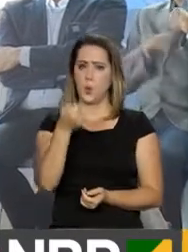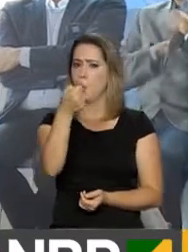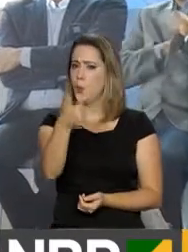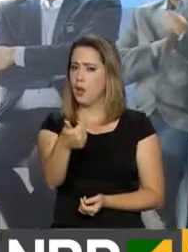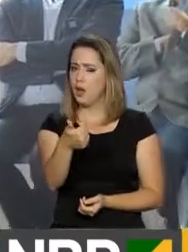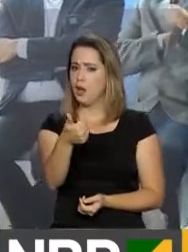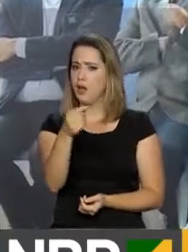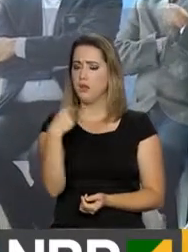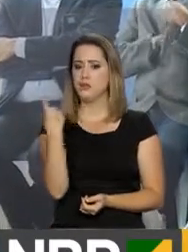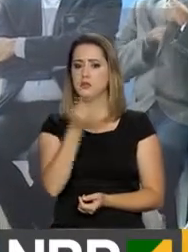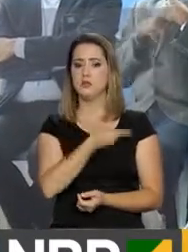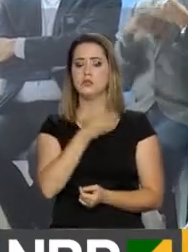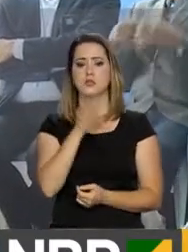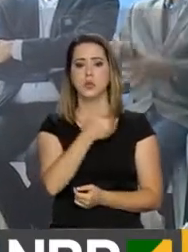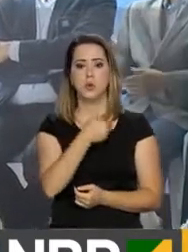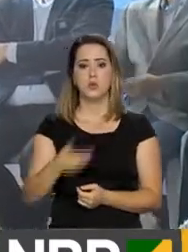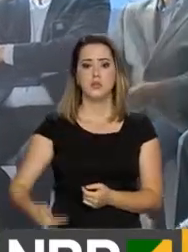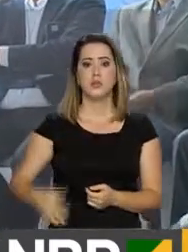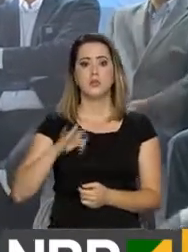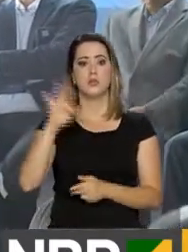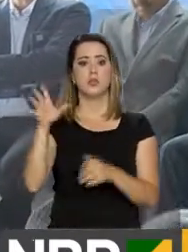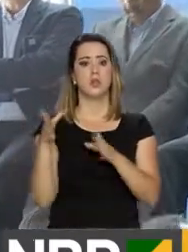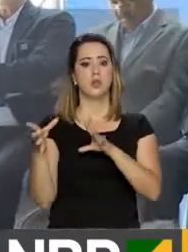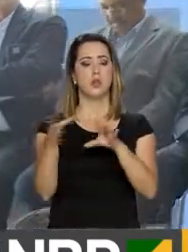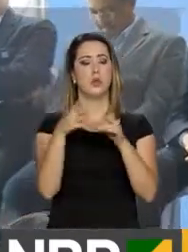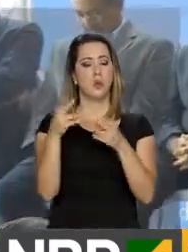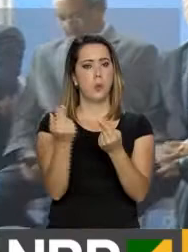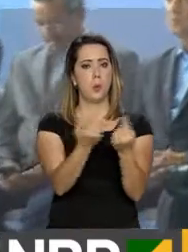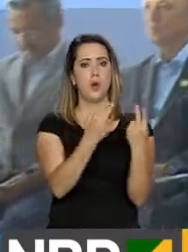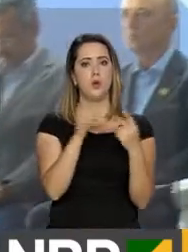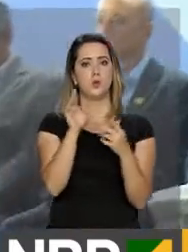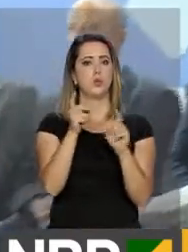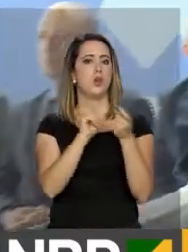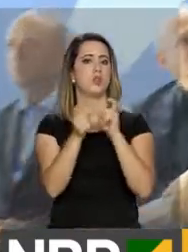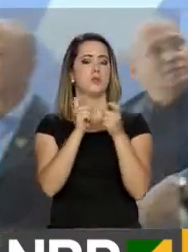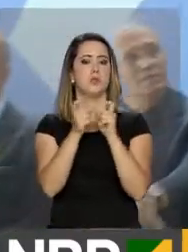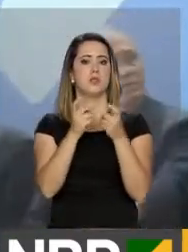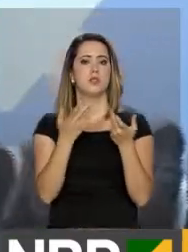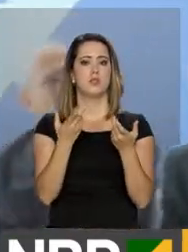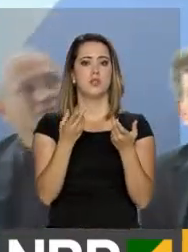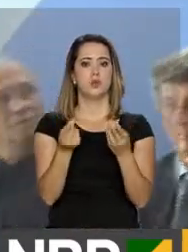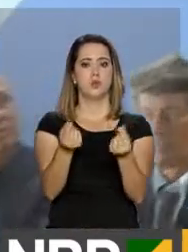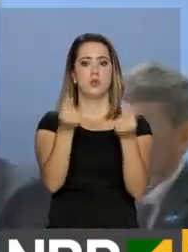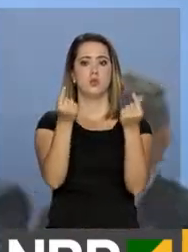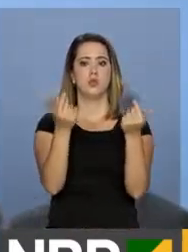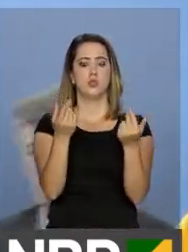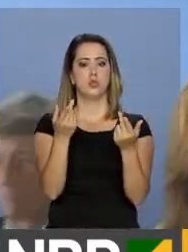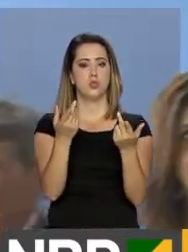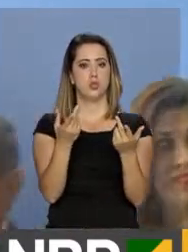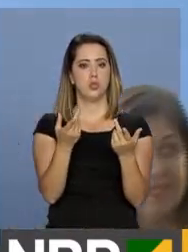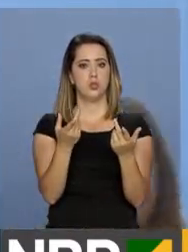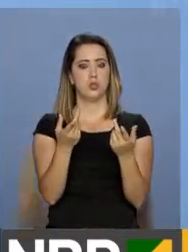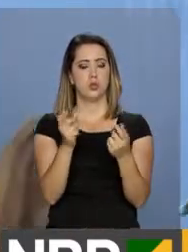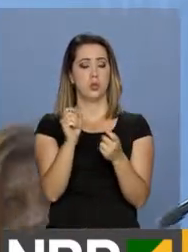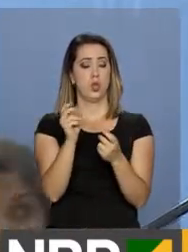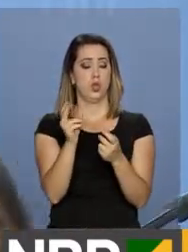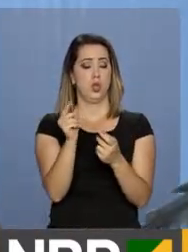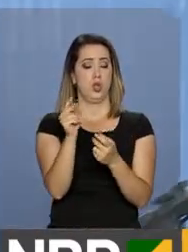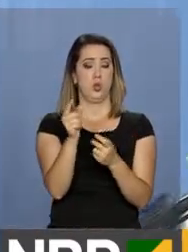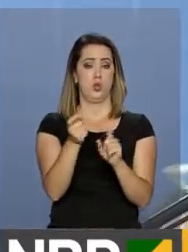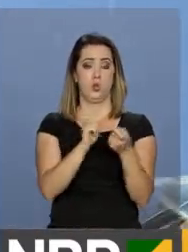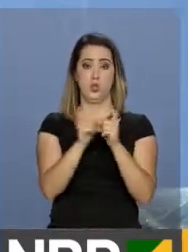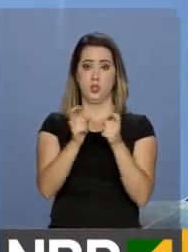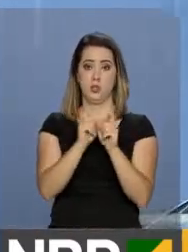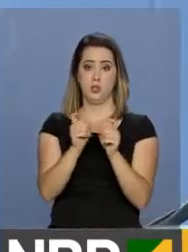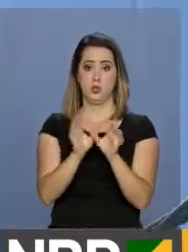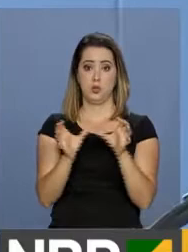cidades, e daqui a pouco no governo federal será igual, apenas administradores de recursos humanos. Porque